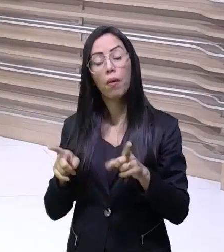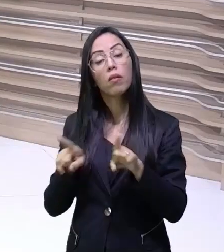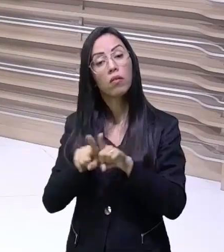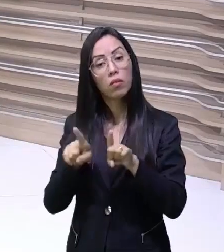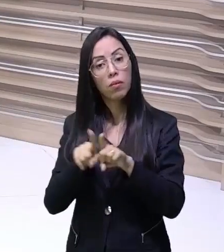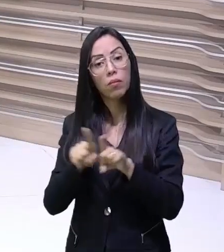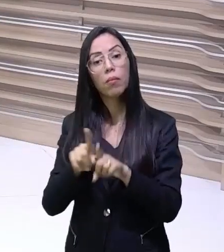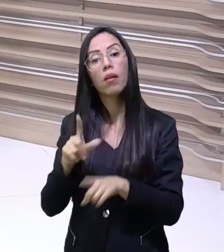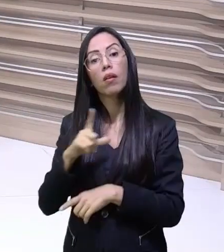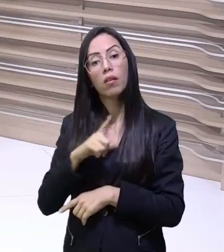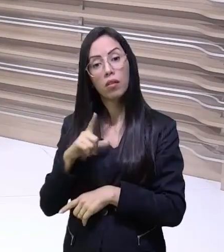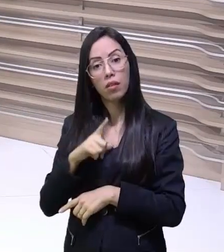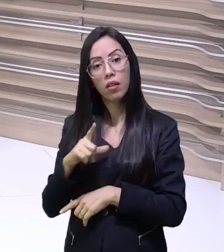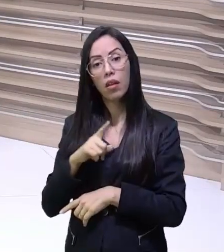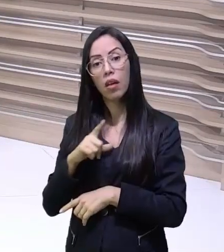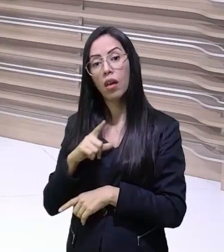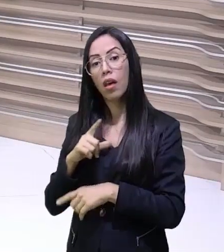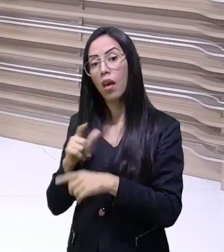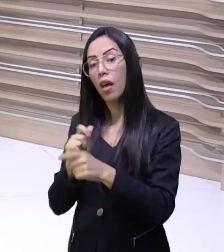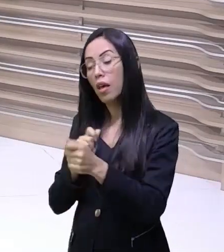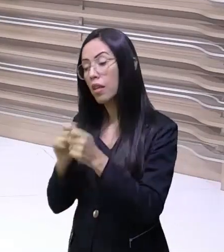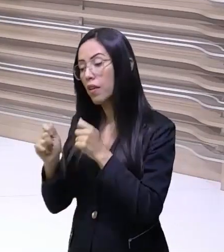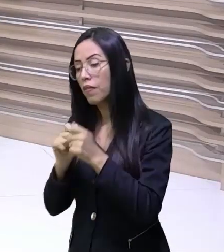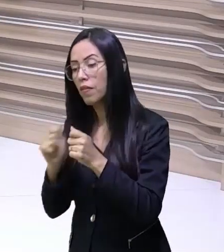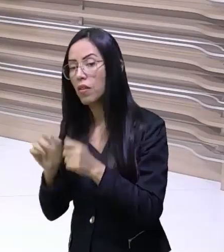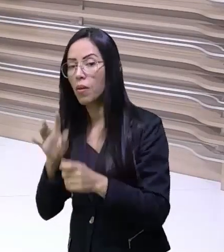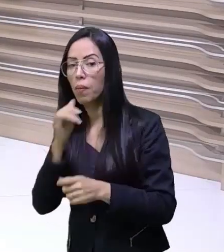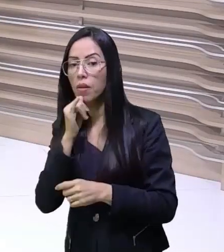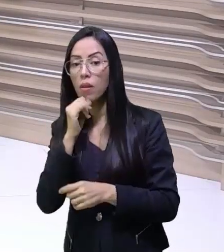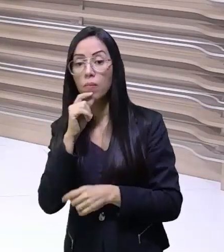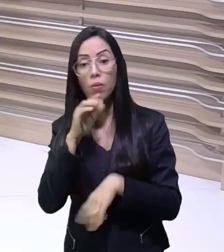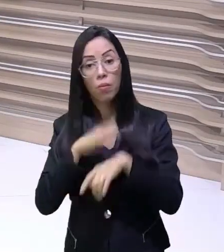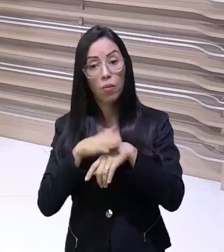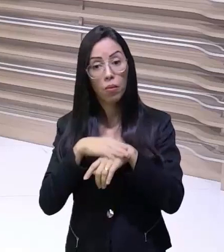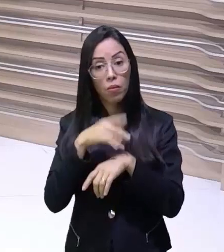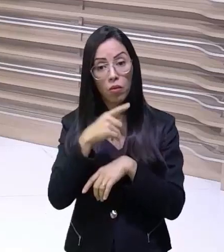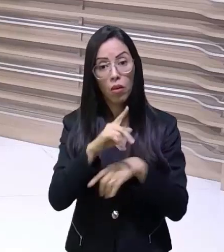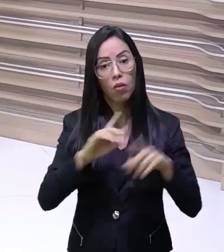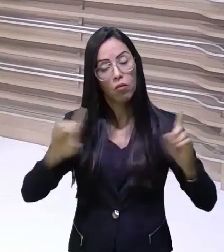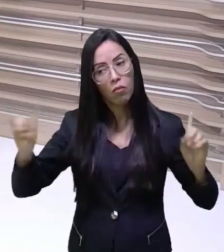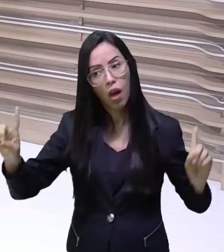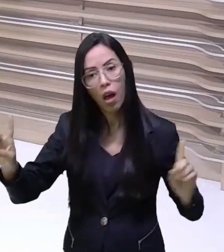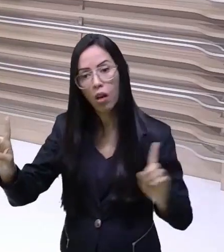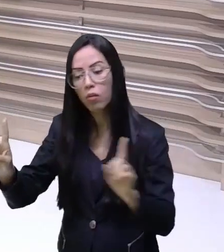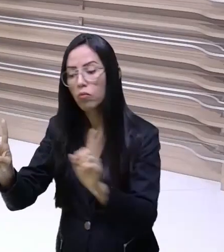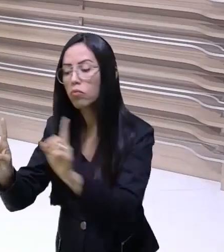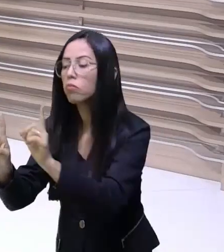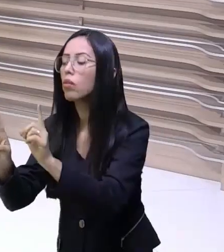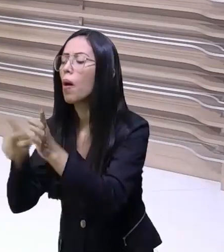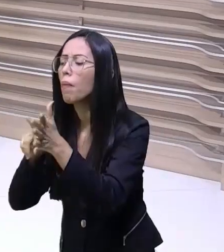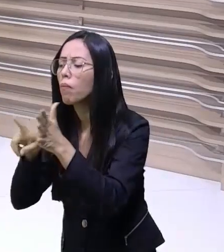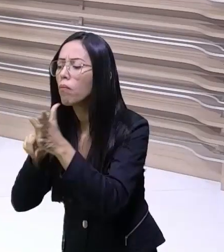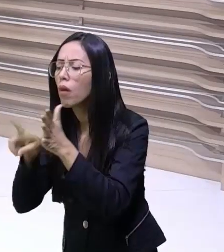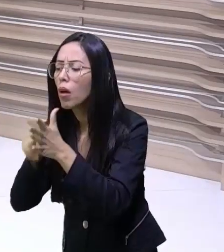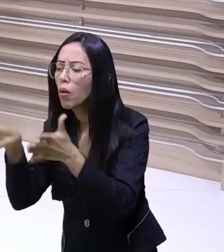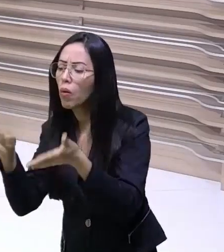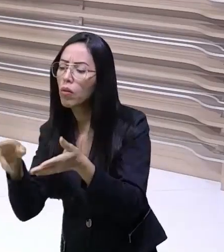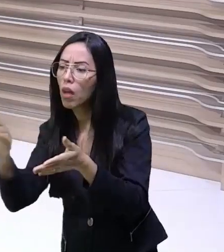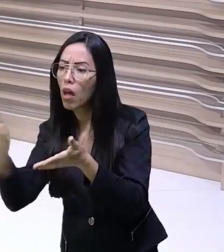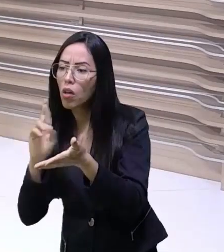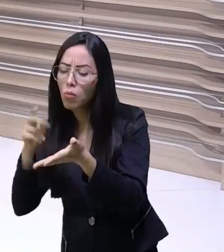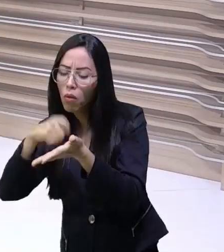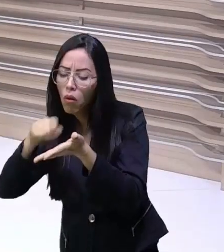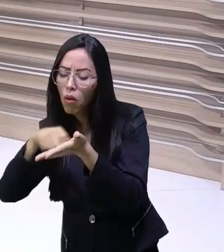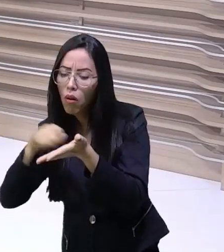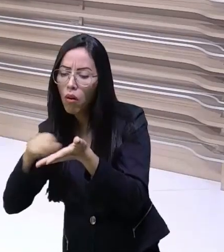também, aquela que você vai ter a pessoa, faz algumas perguntas específicas e você, escreve, não é? Tem entrevista